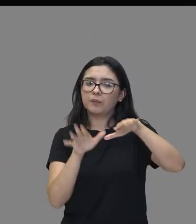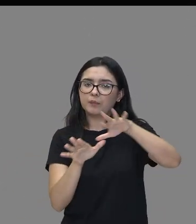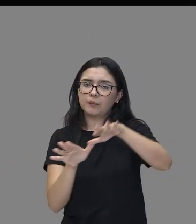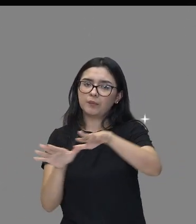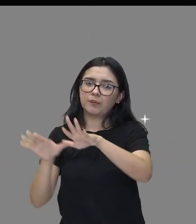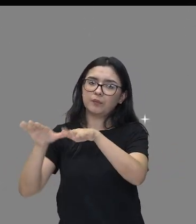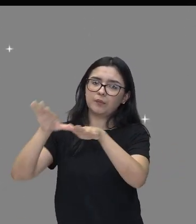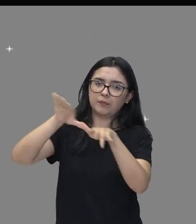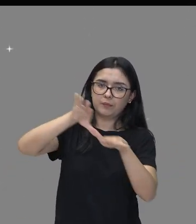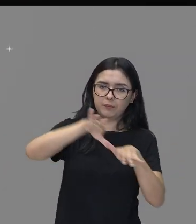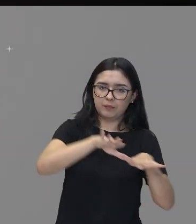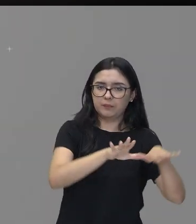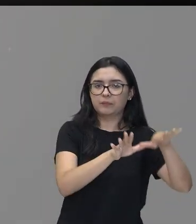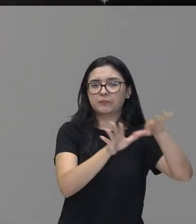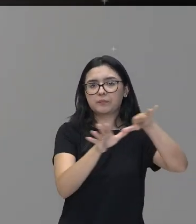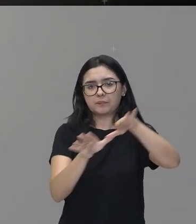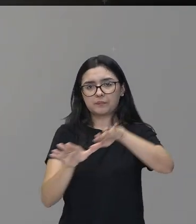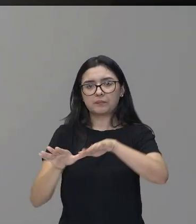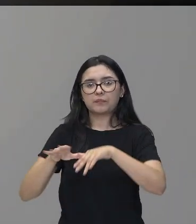ali, pairando.